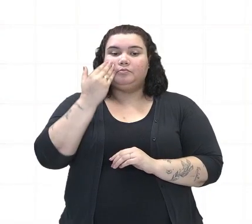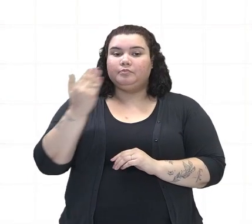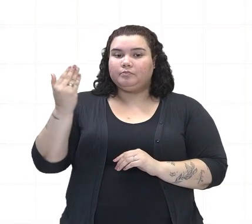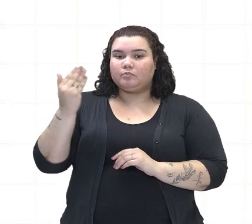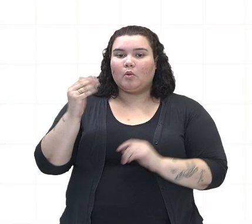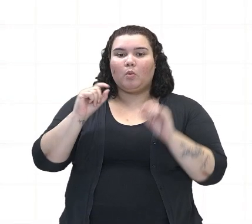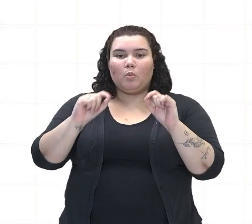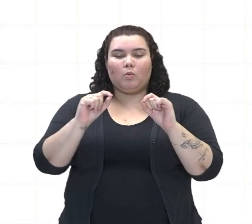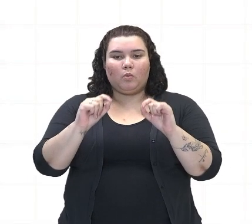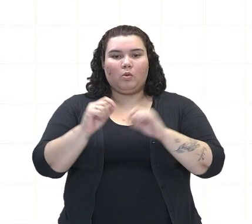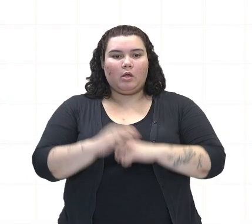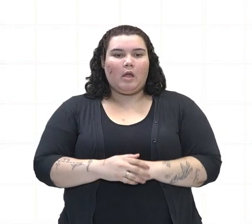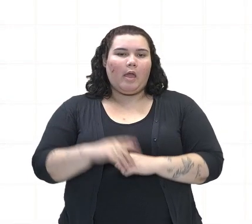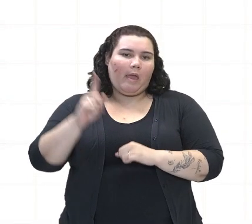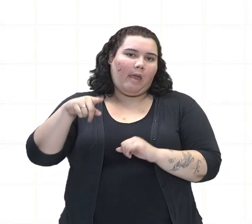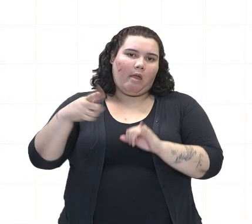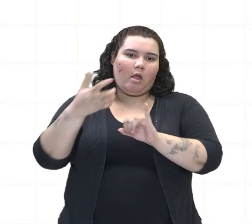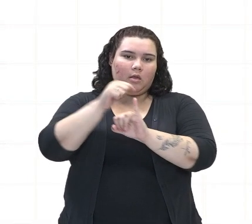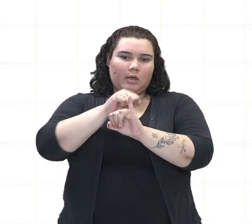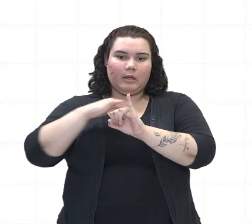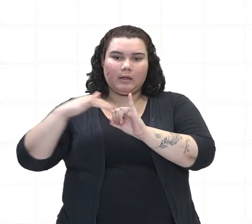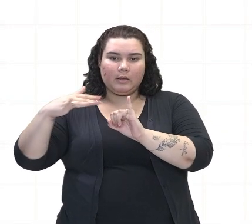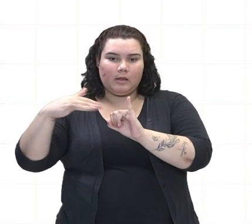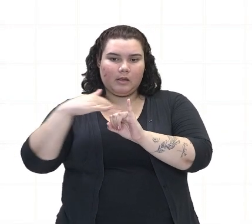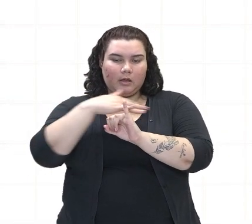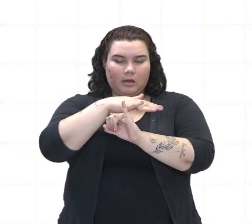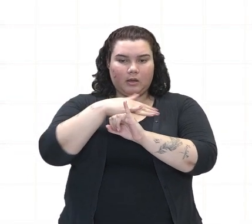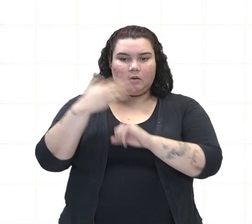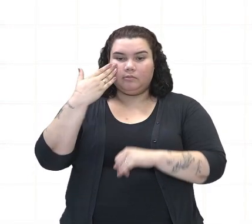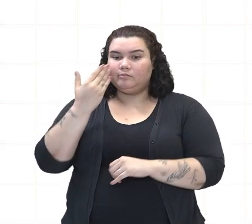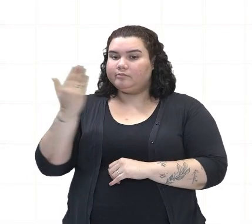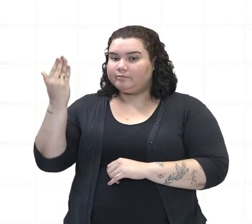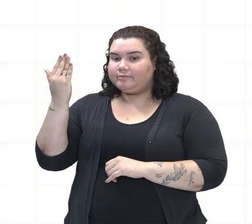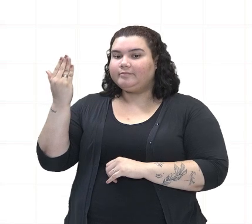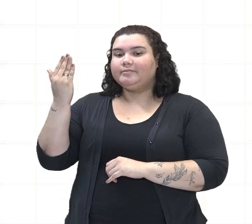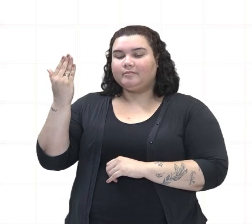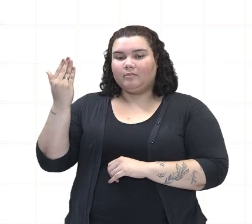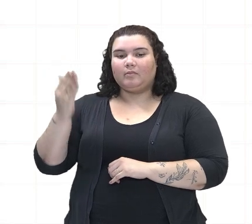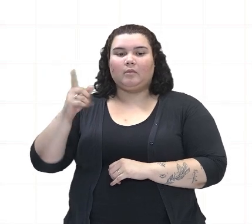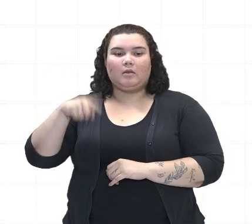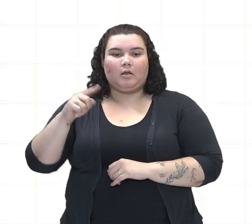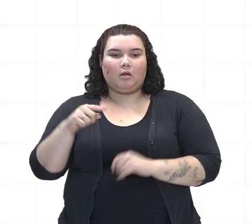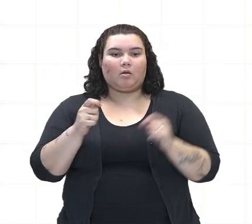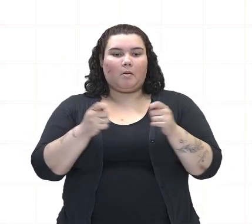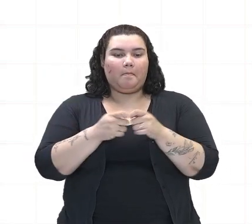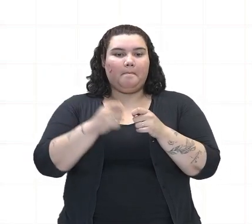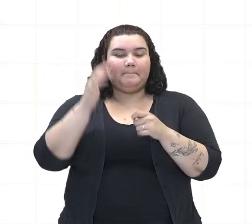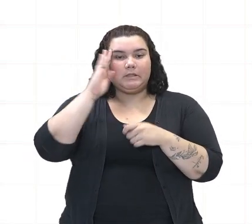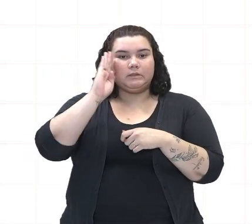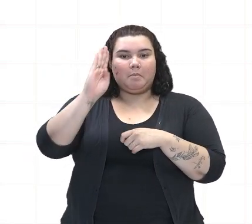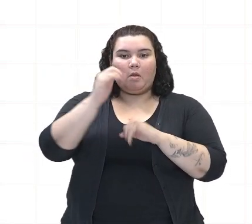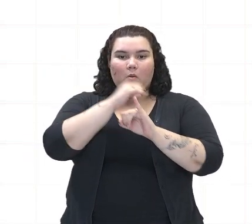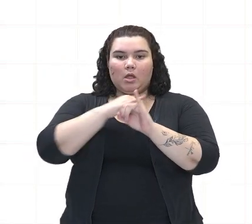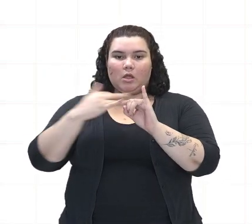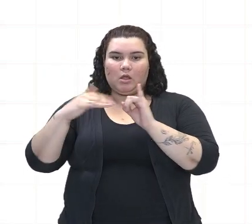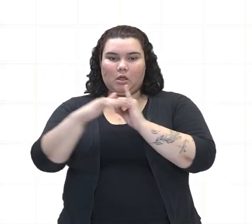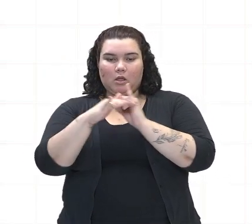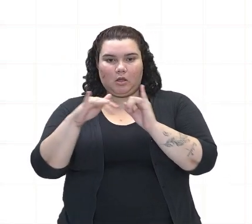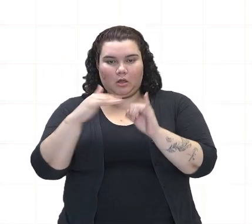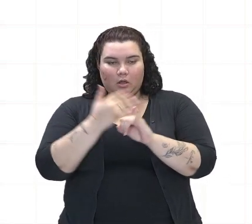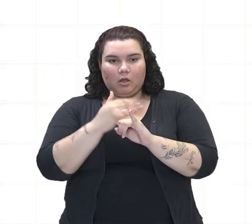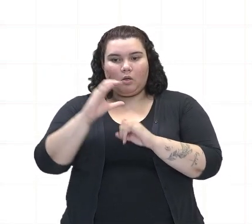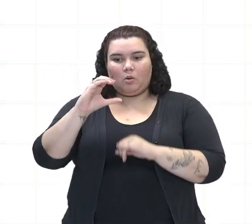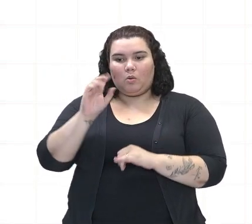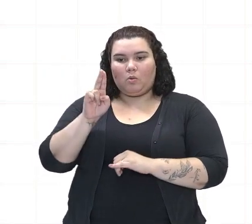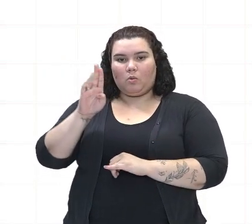aí, é basicamente uma ilha. Essa ilha que a gente está vendo aí na tela é a grande ilha de Cuba. Tem uma ilha menorzinha ali, que é a Ilha